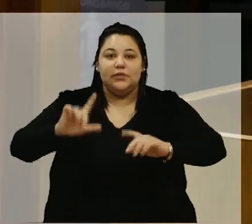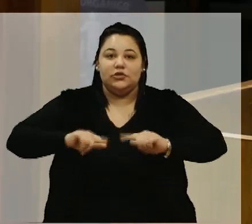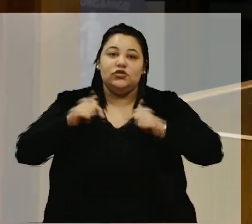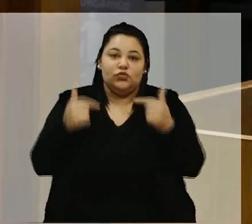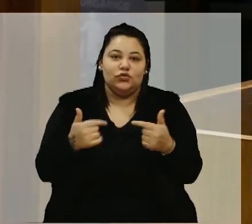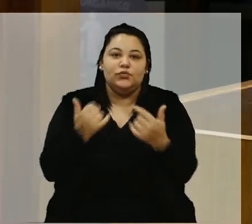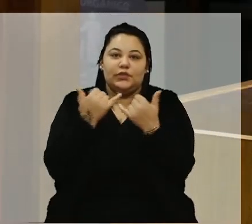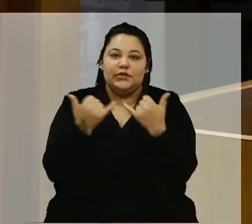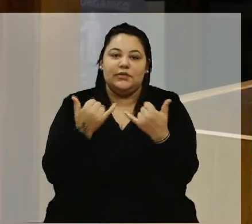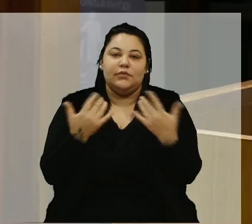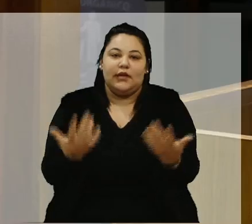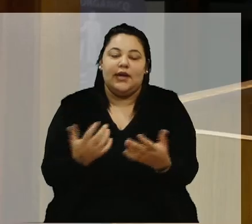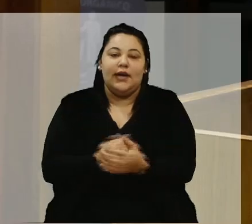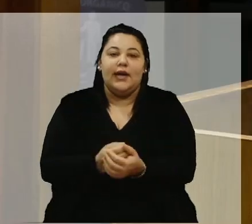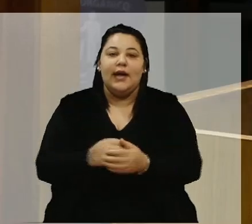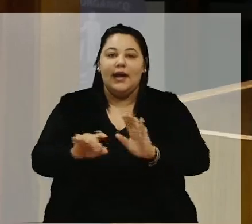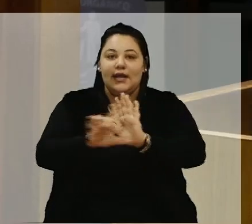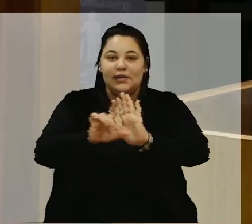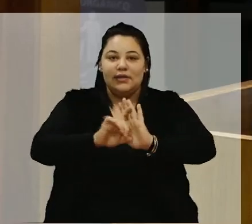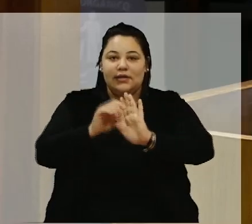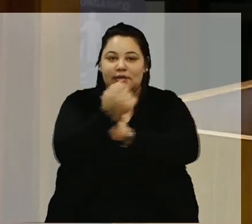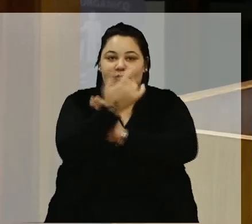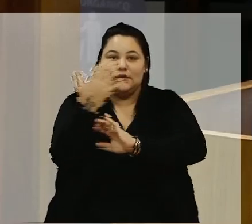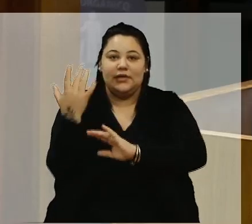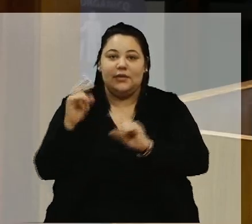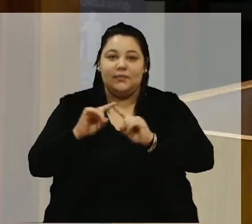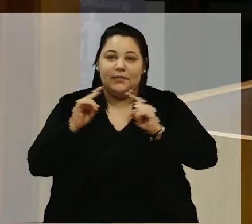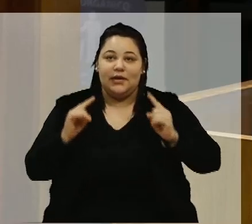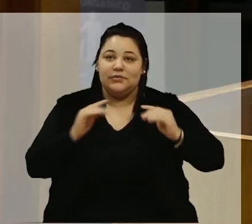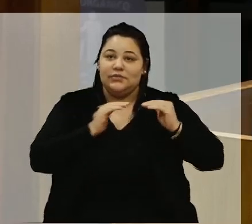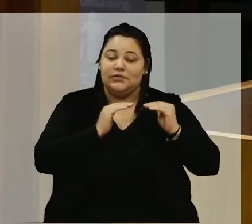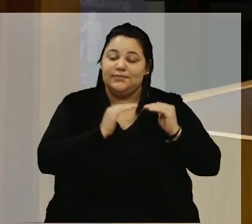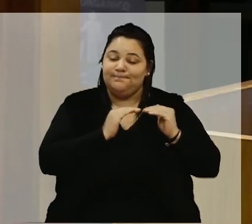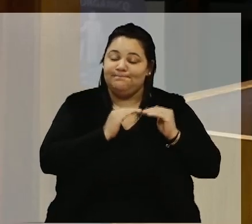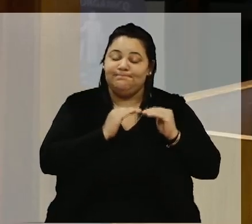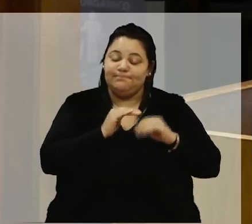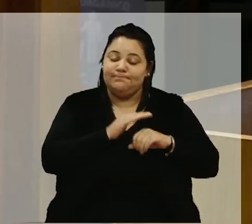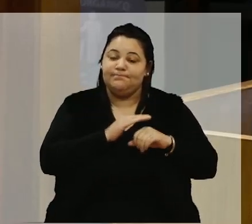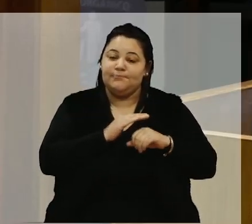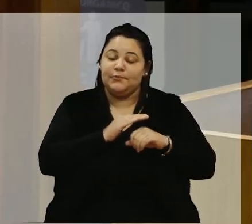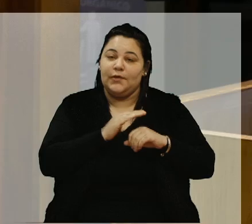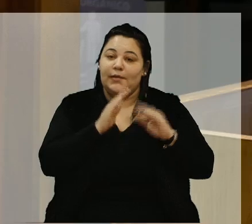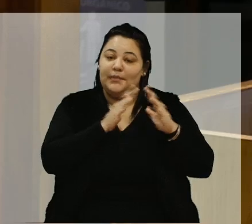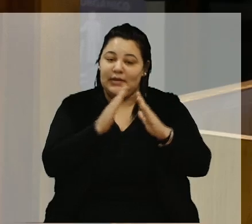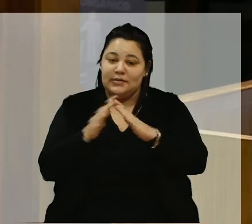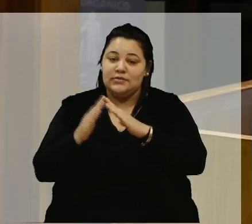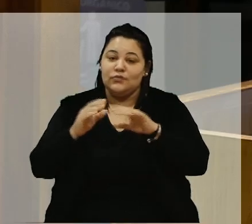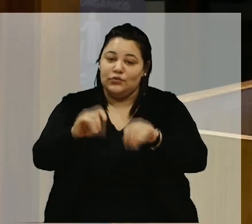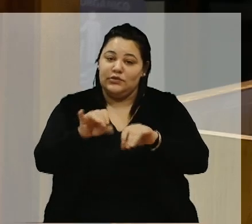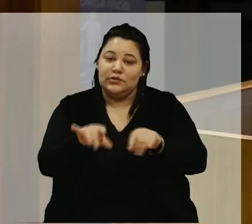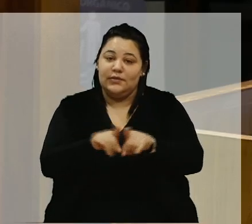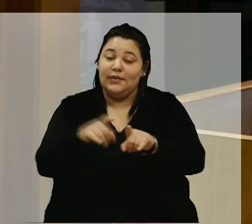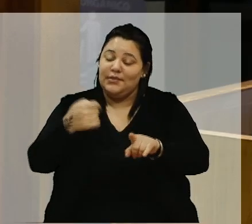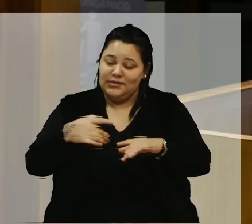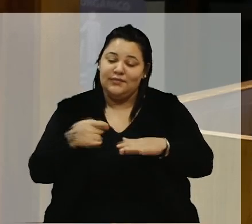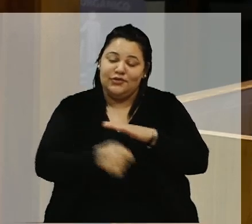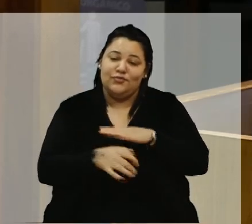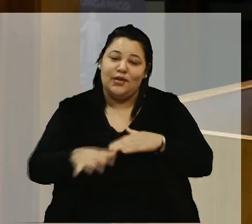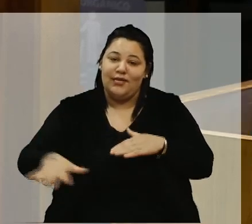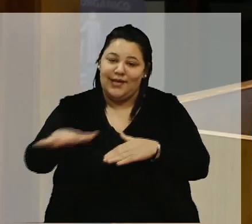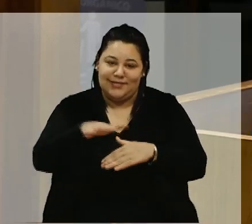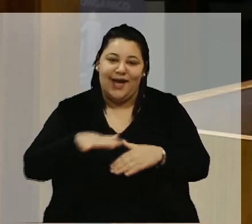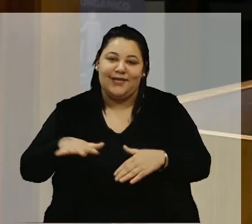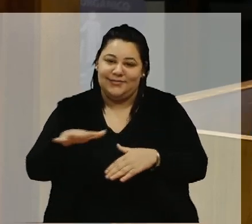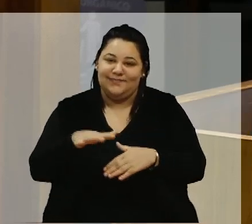né, a legislação ambiental, mas que dialoga com a habitação, com a educação e que precisa de investimento,